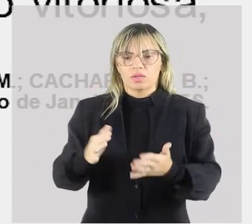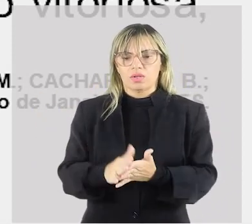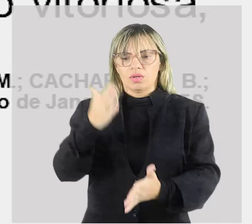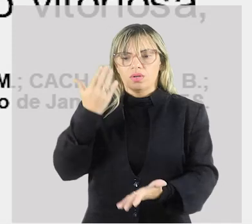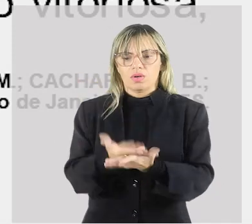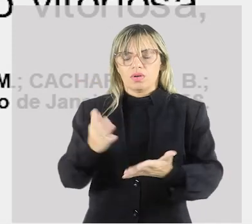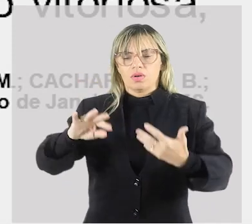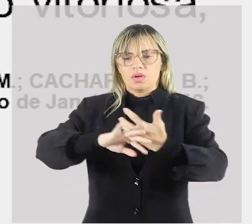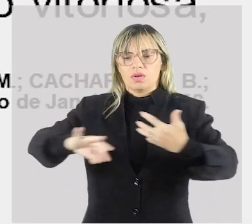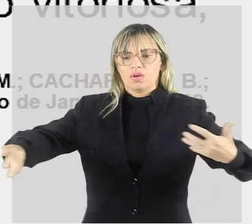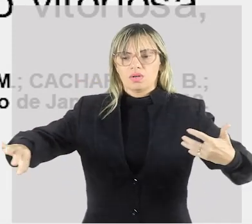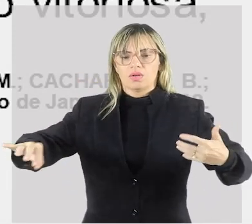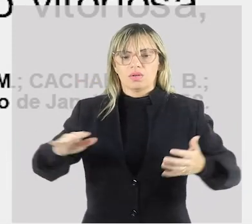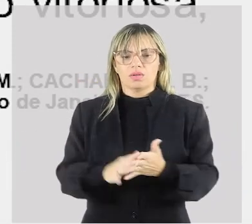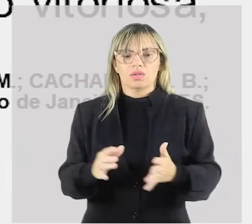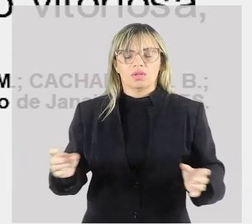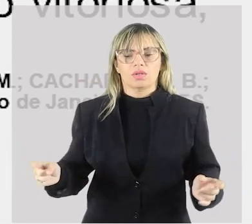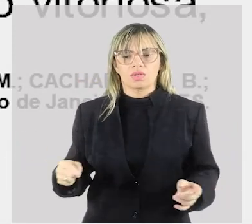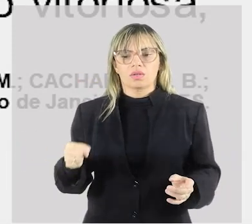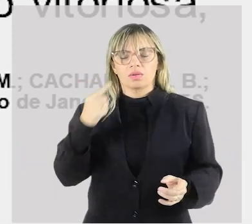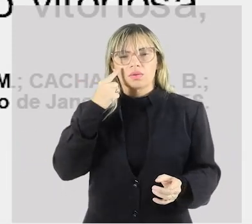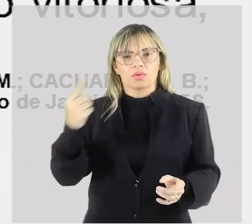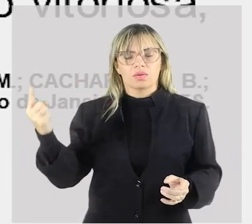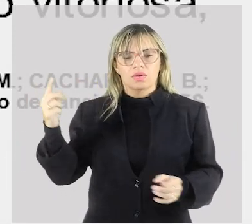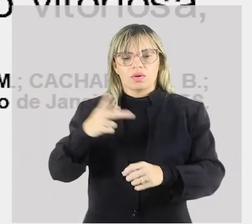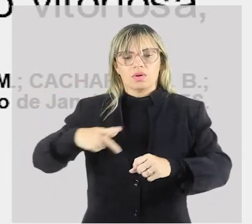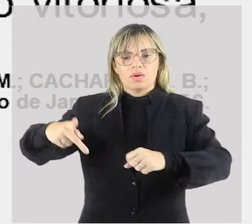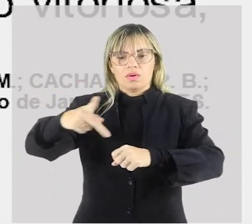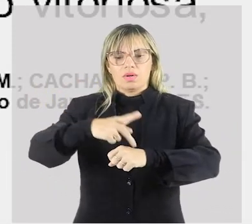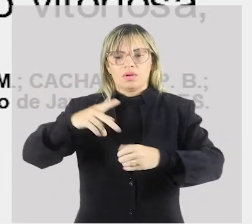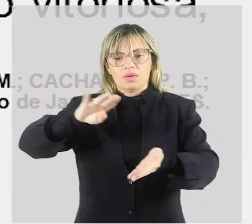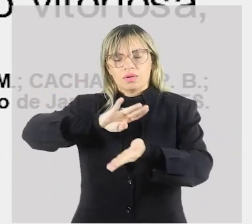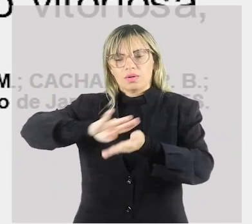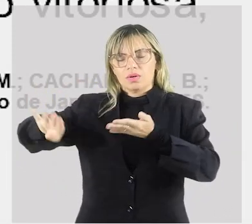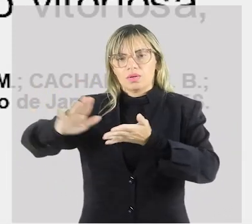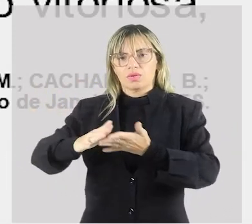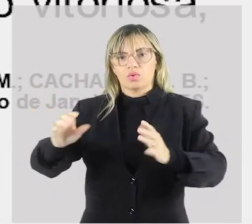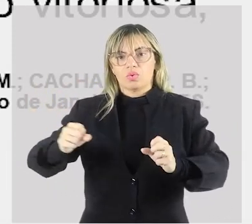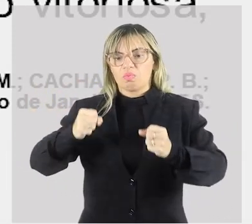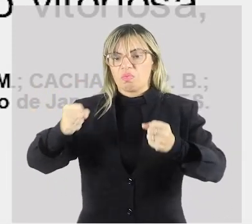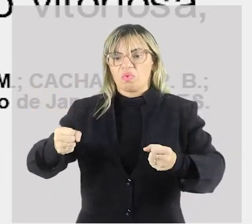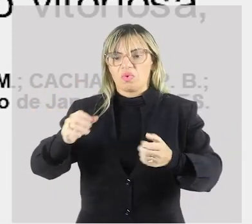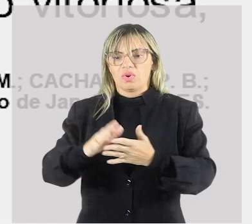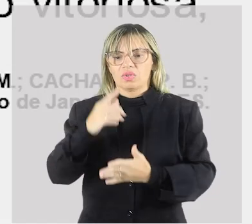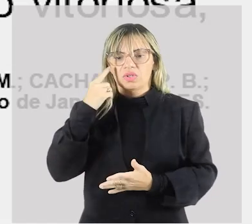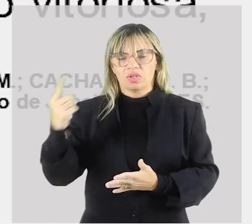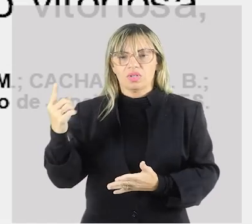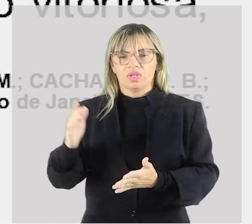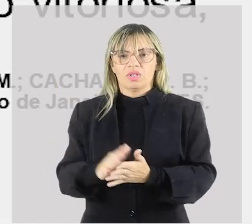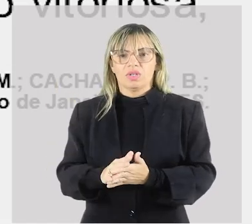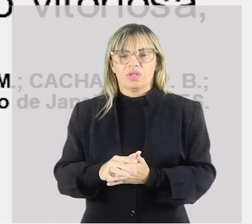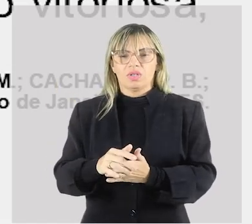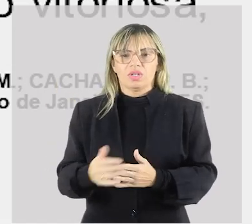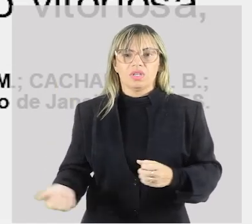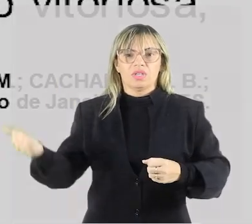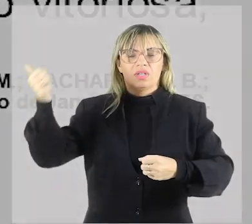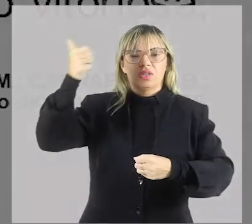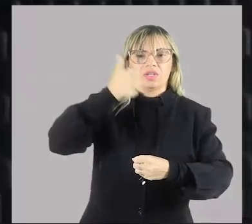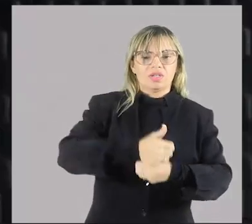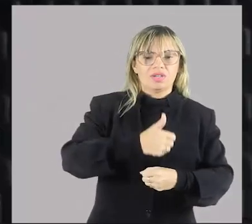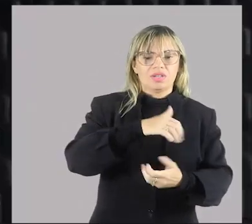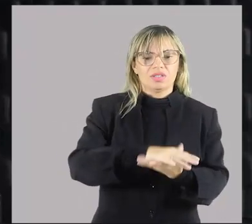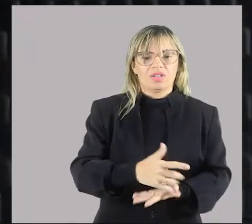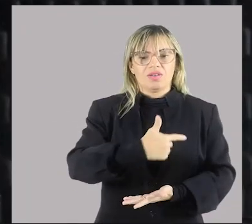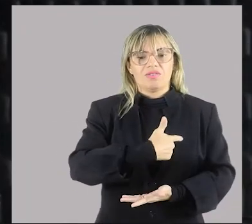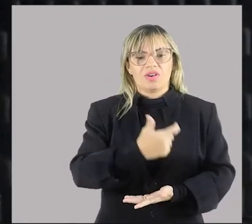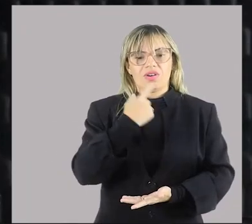ser destituído do poder e vai se colocar Getúlio Vargas. Deposto o presidente, olha só, o governo provisório, e aí